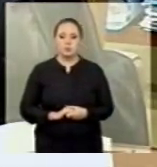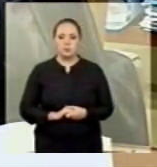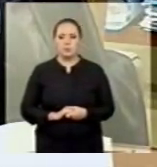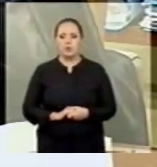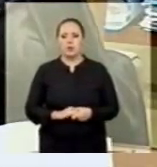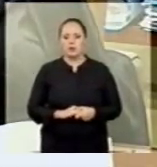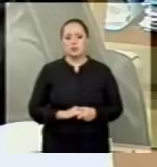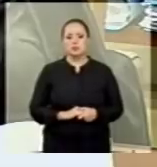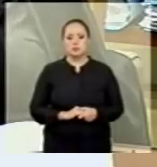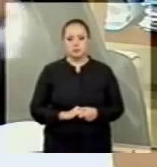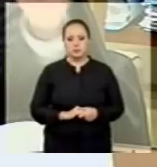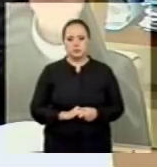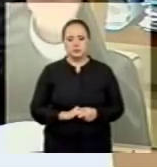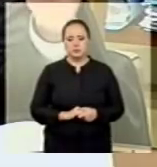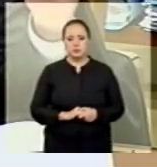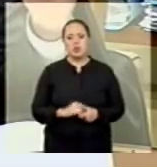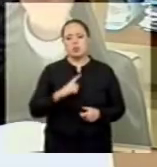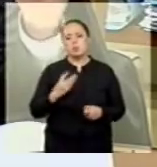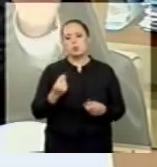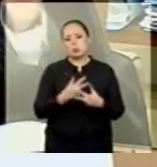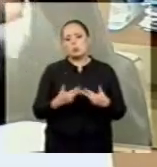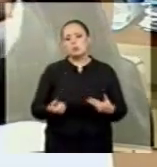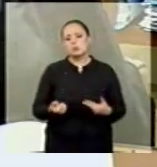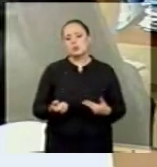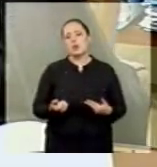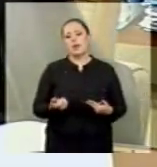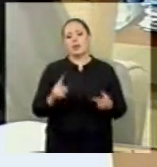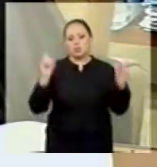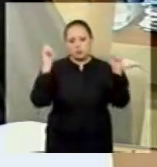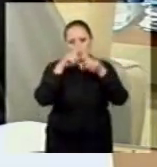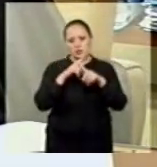muitas disfuncionalidades no sistema e isso é inegável. Eu acredito que o